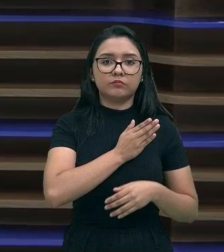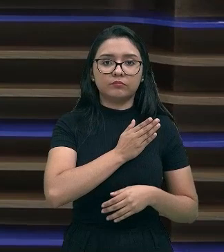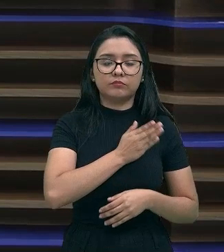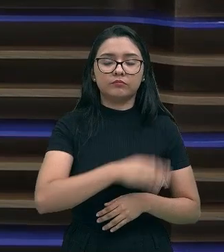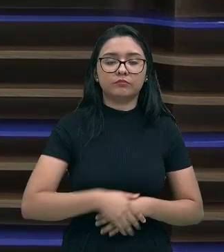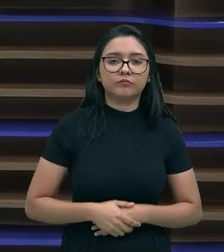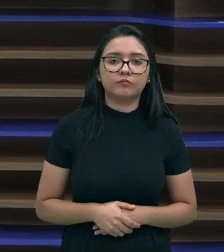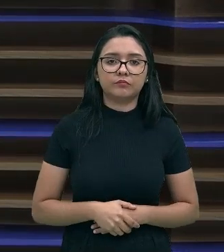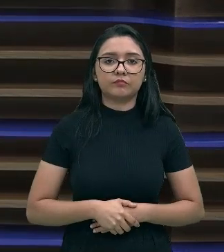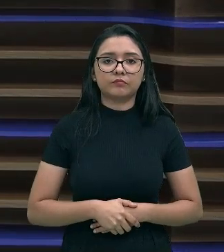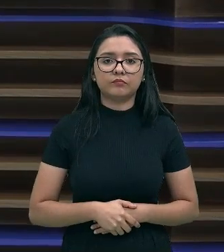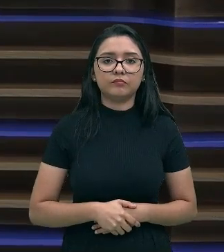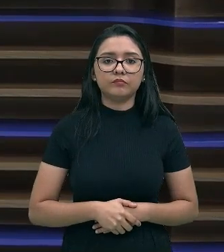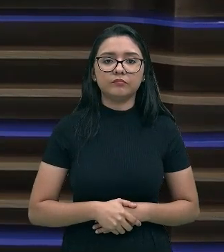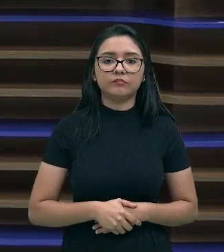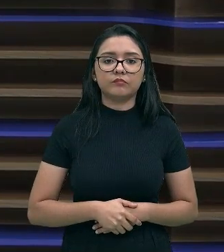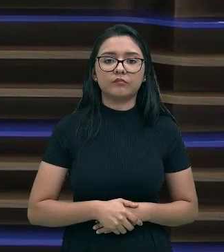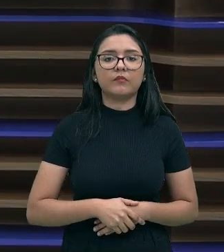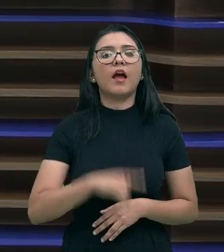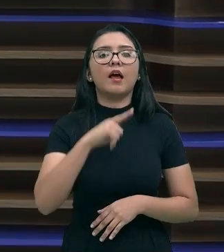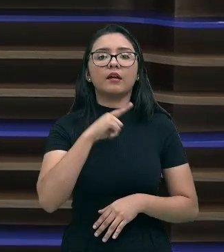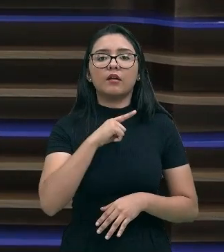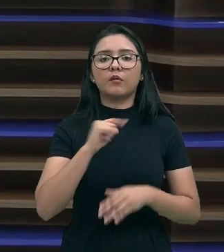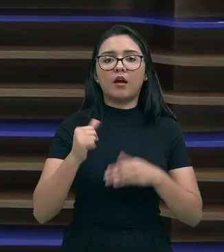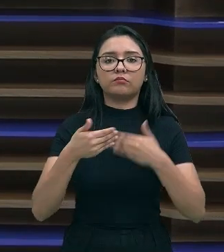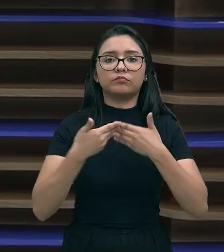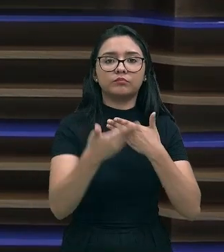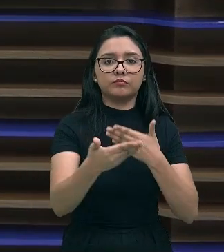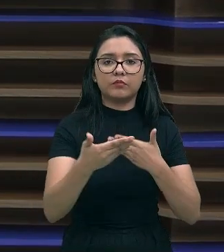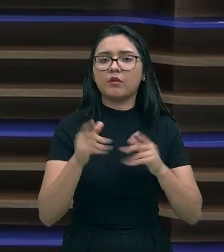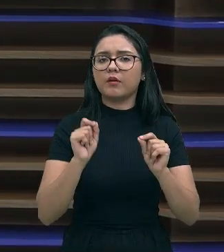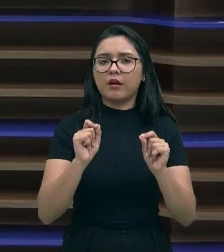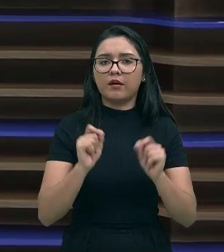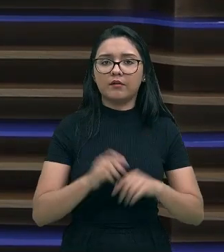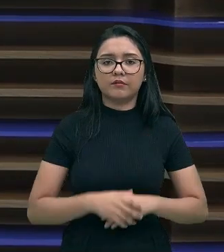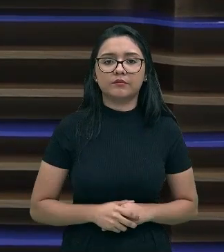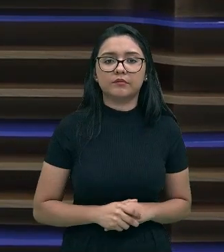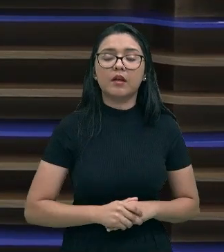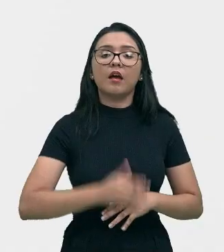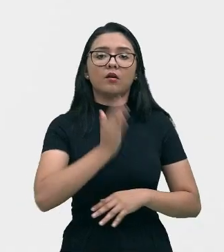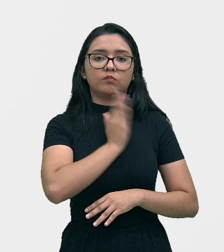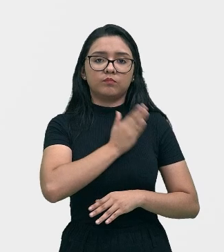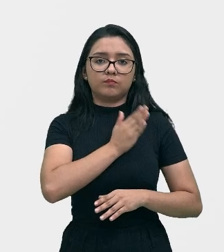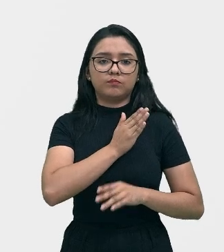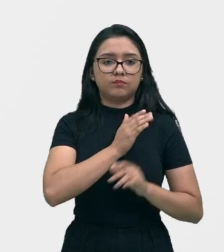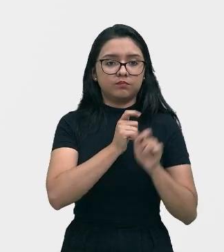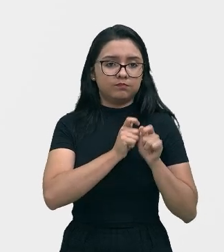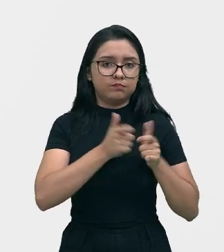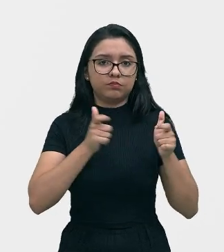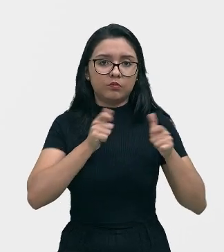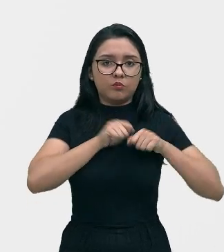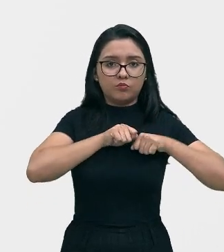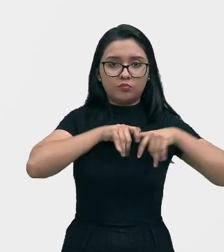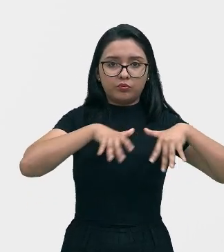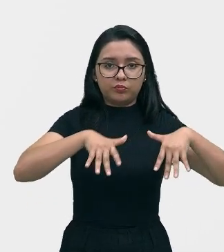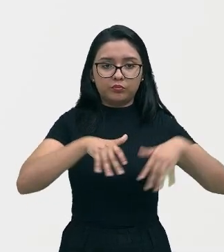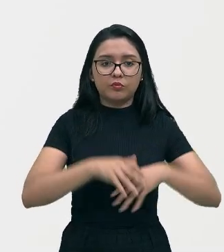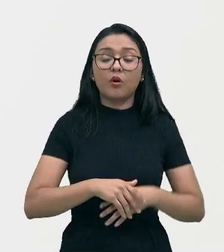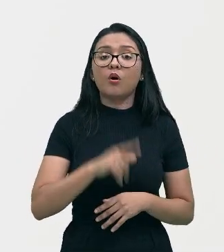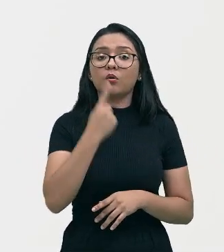circulação, e aí a gente vai para o próximo passo, né, que é a grande circulação, que é quando o sangue,